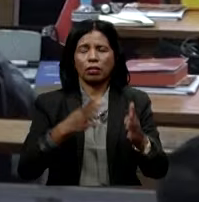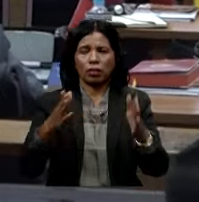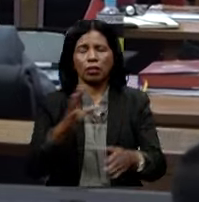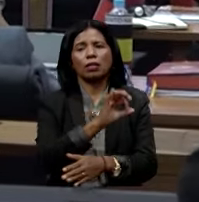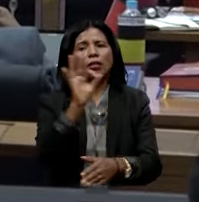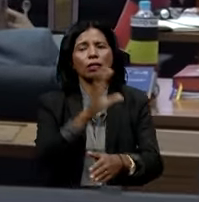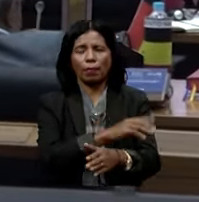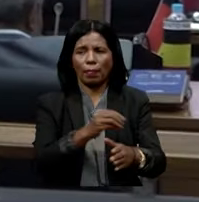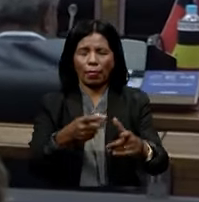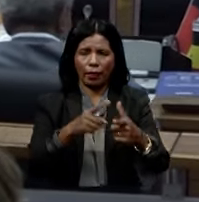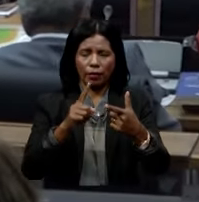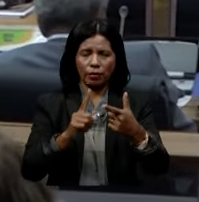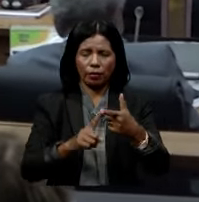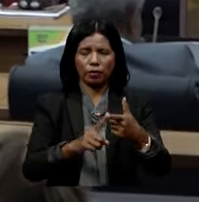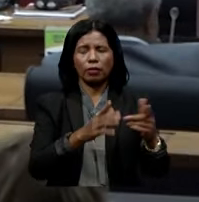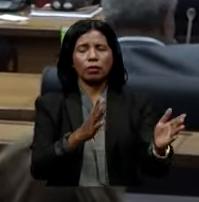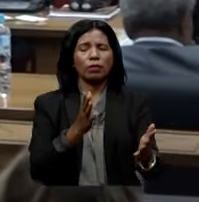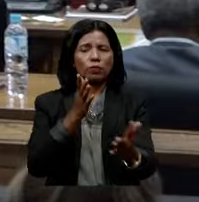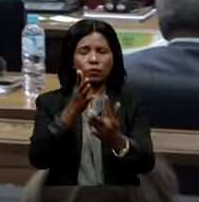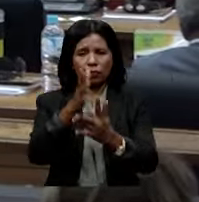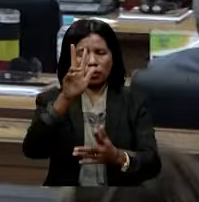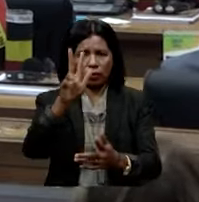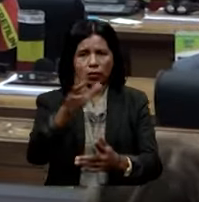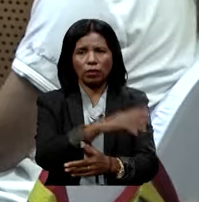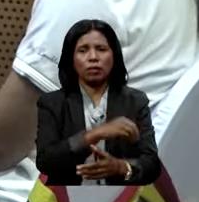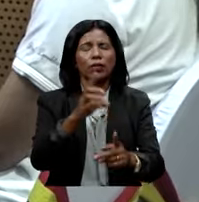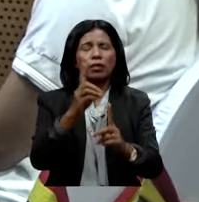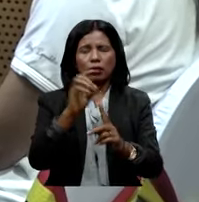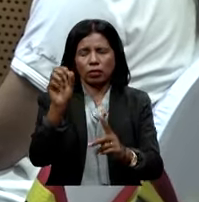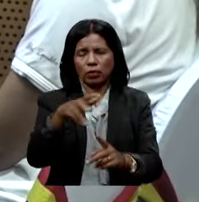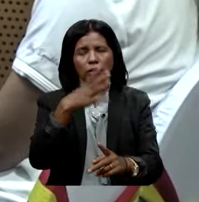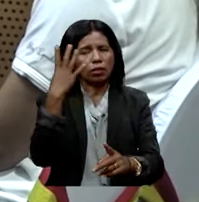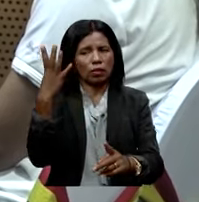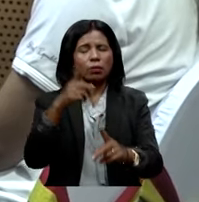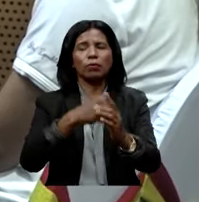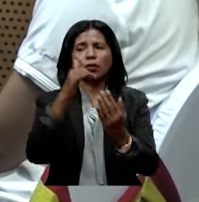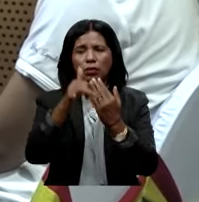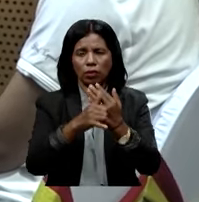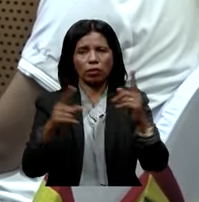sexta legislatura, recesso durante Fulan Tolo, a Rússia Loron São Lourenço Lima Fulan Julho,